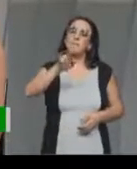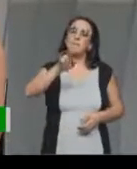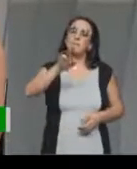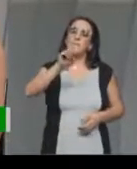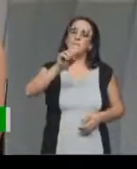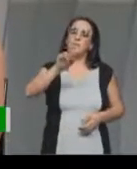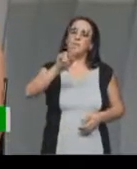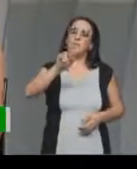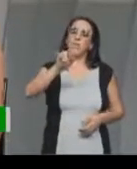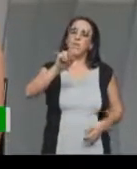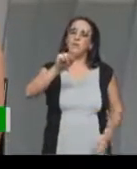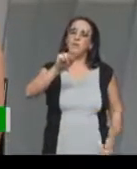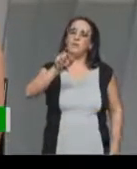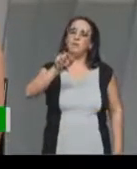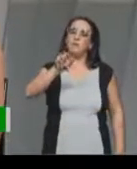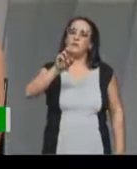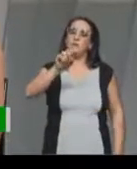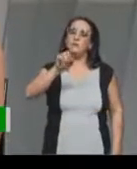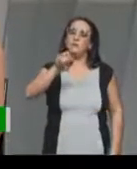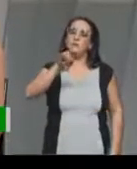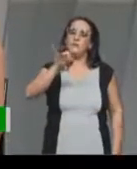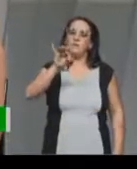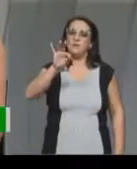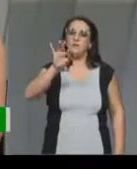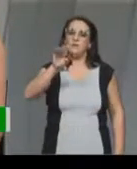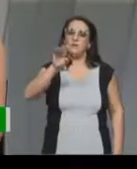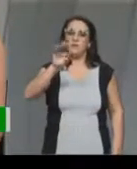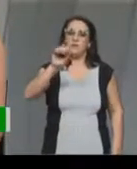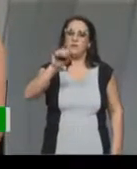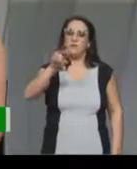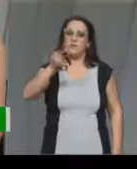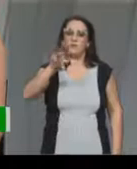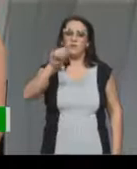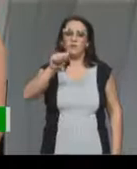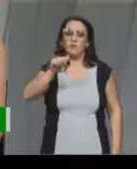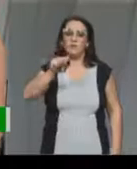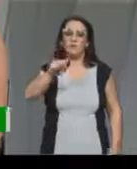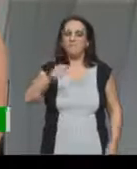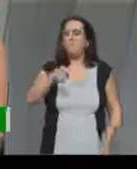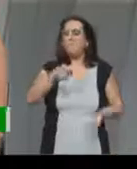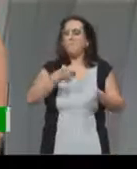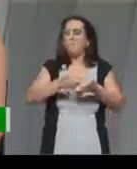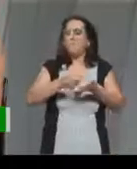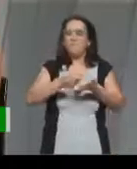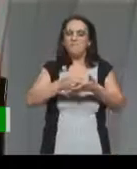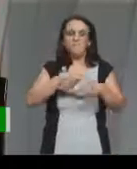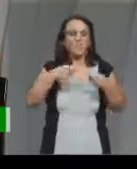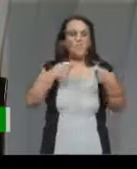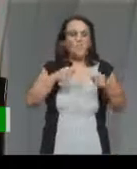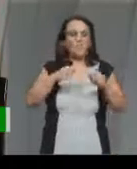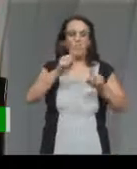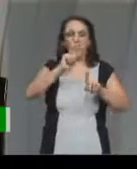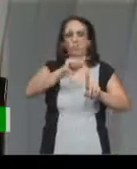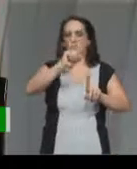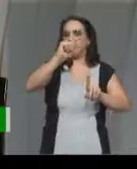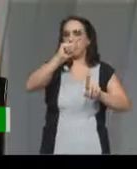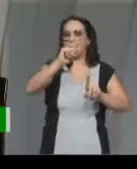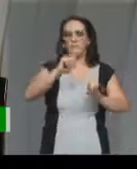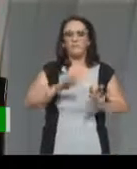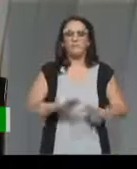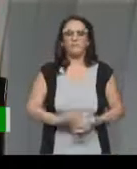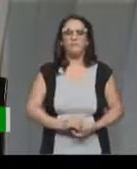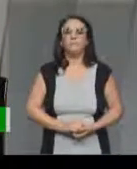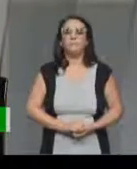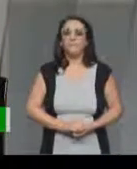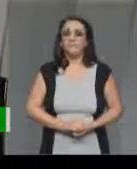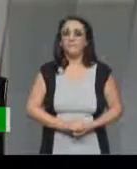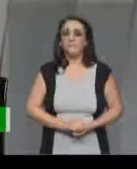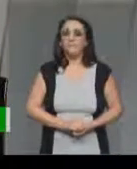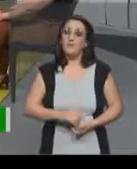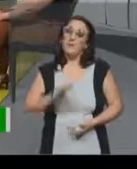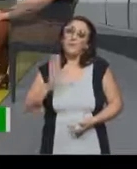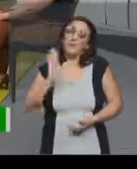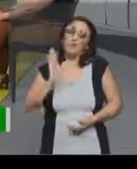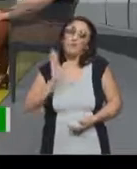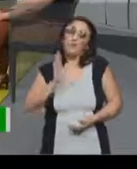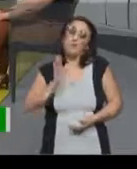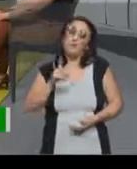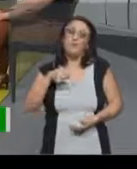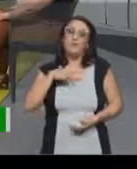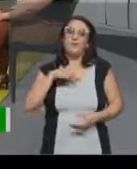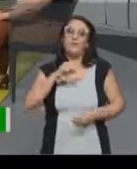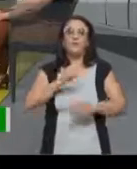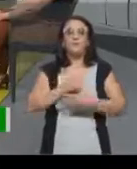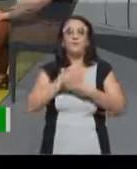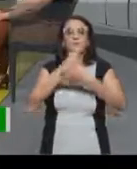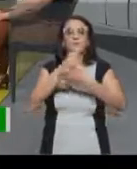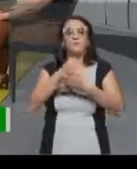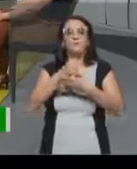proparoxítonas têm que ser acentuadas. Isso aí já te dá uma segurança para identificar. Obrigada, professora. A